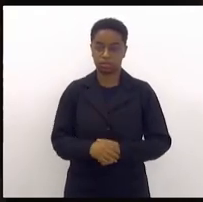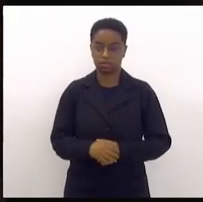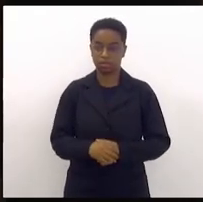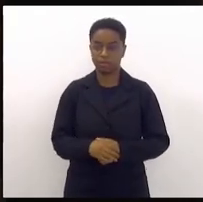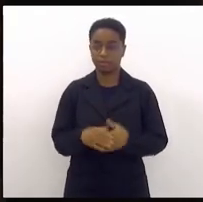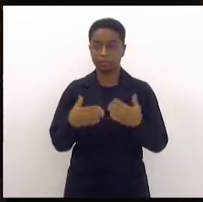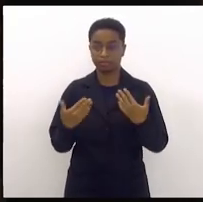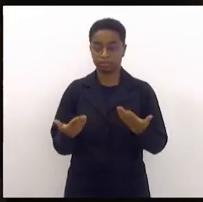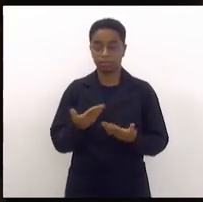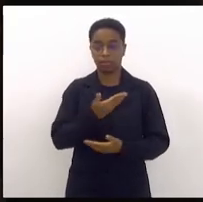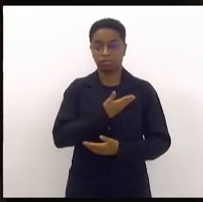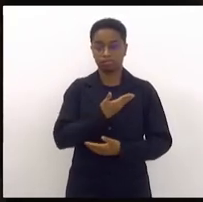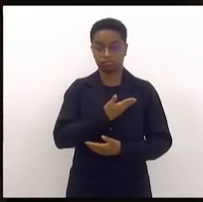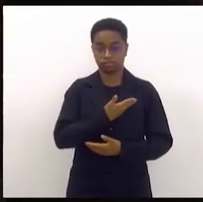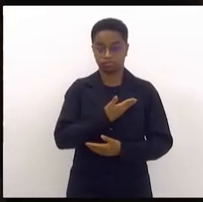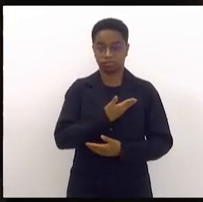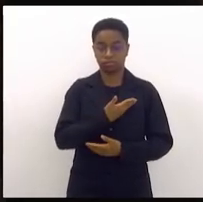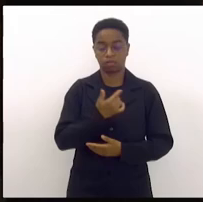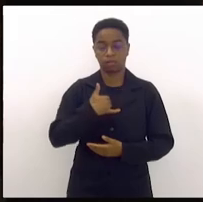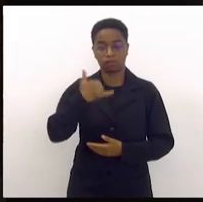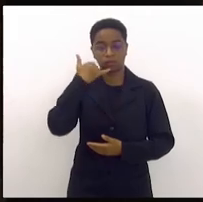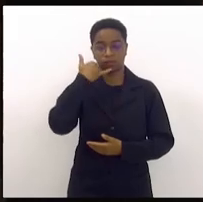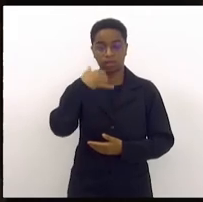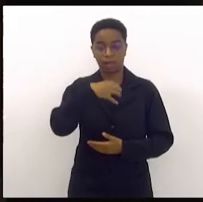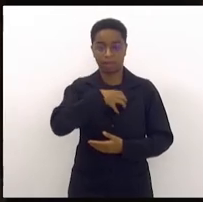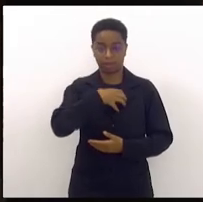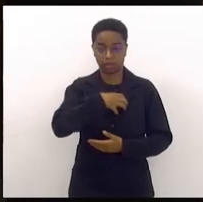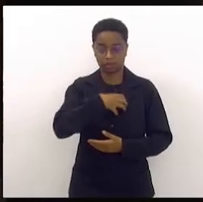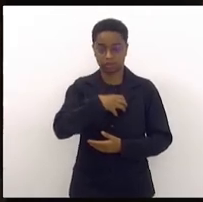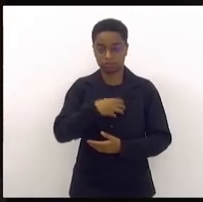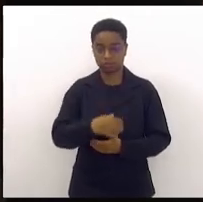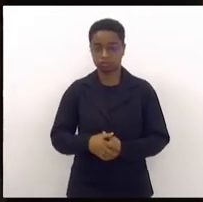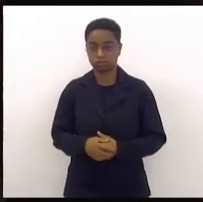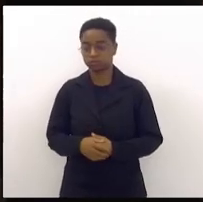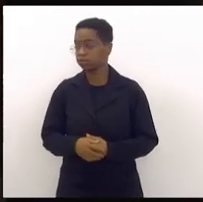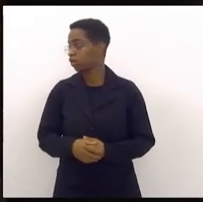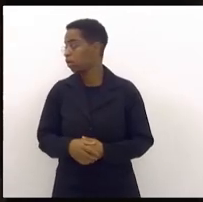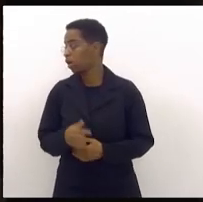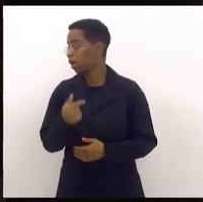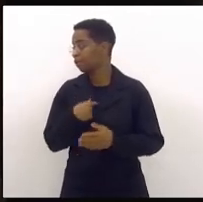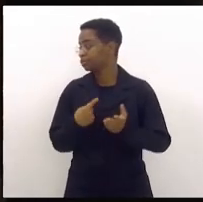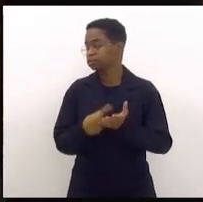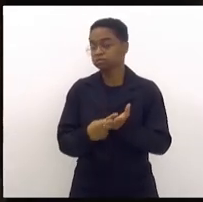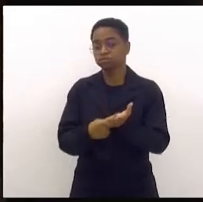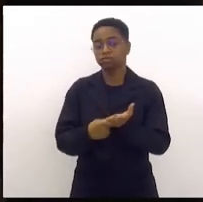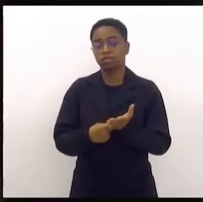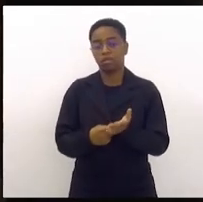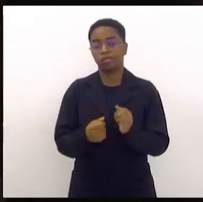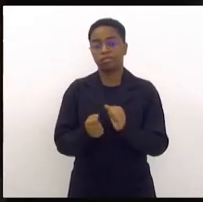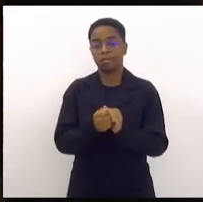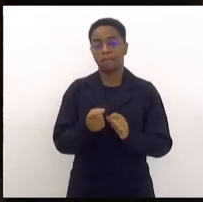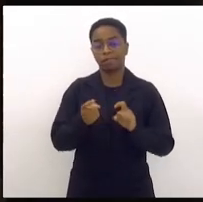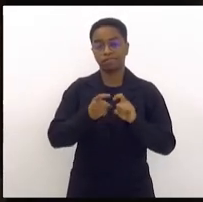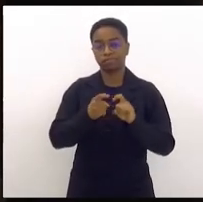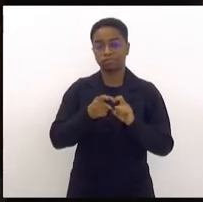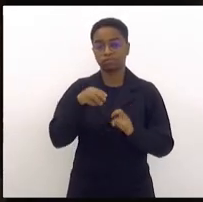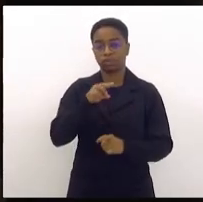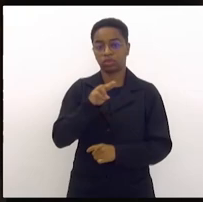colegas parlamentares, eis que eu ligo para a Bahia, marco uma consulta com um médico chamado